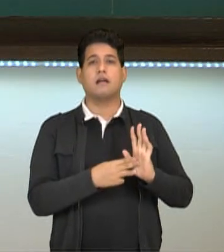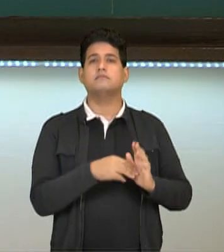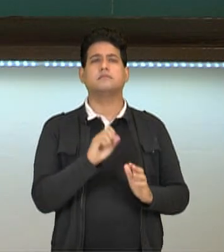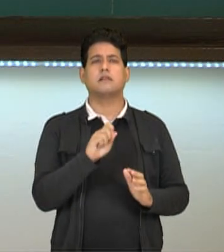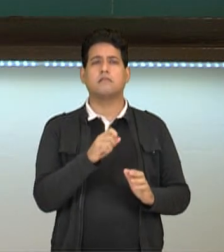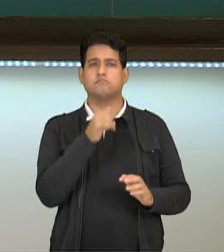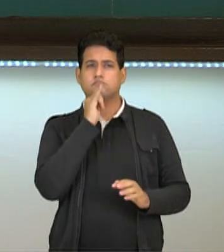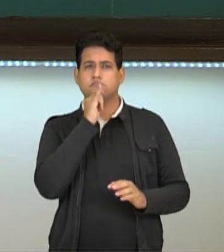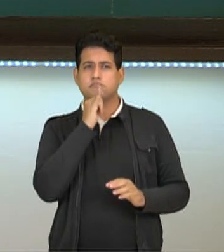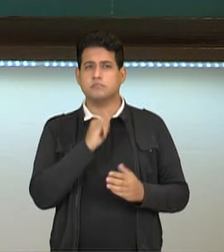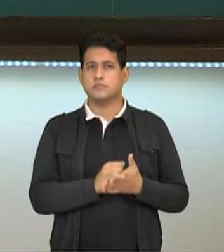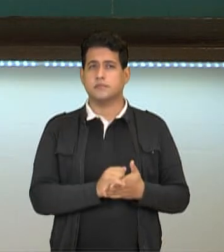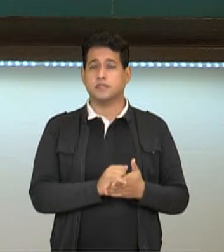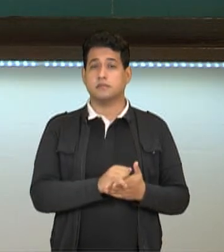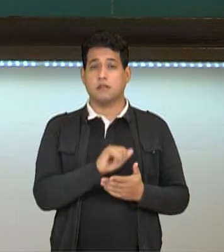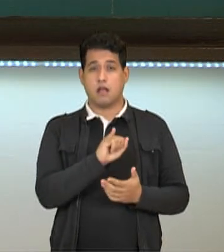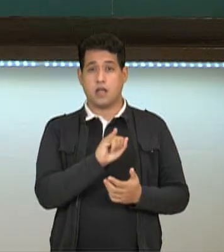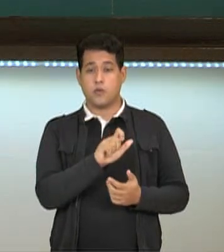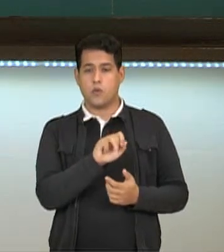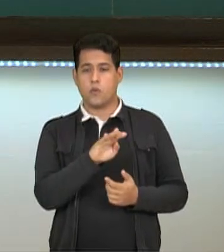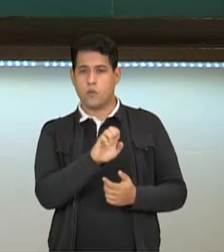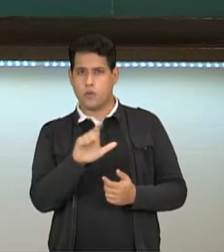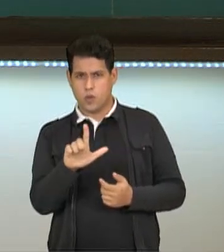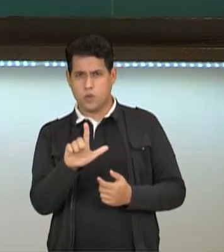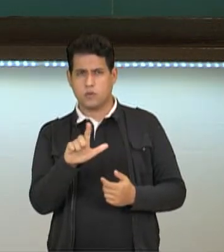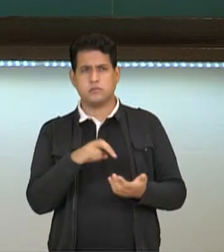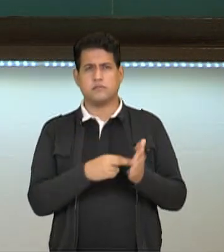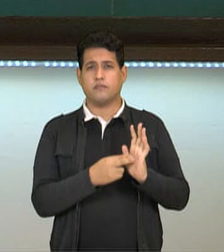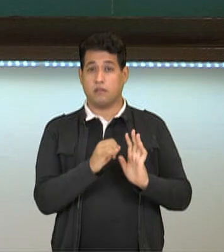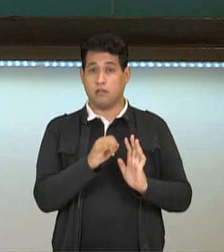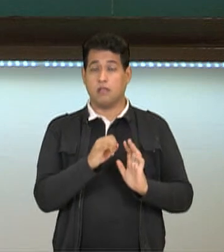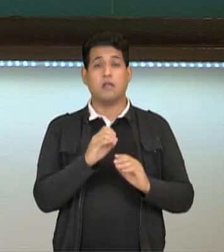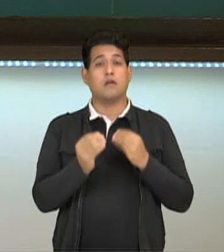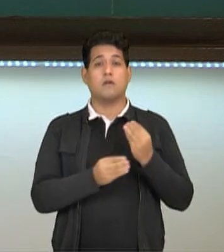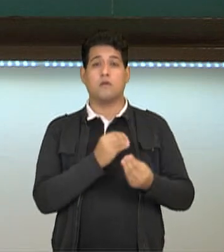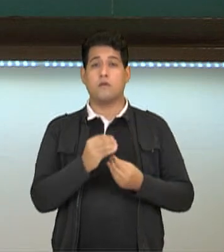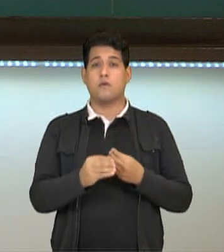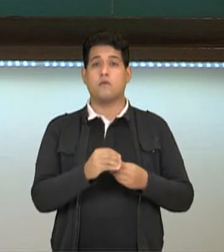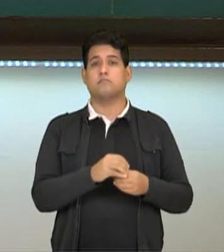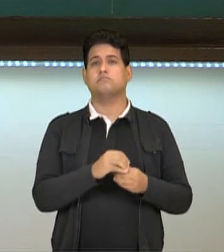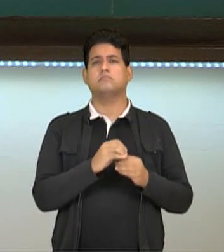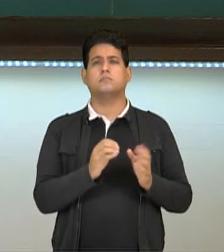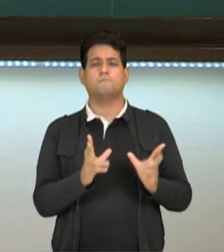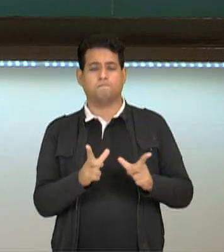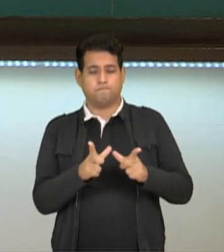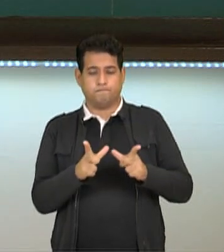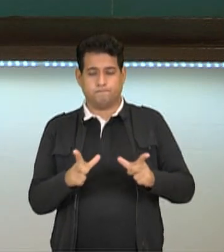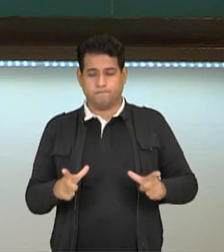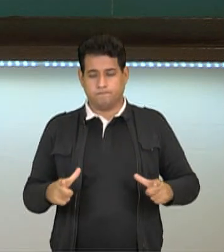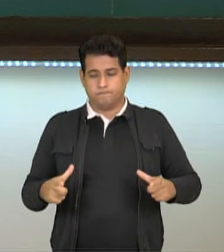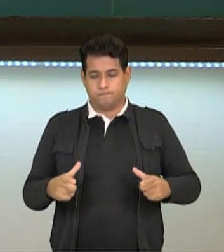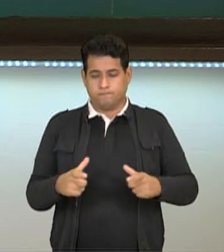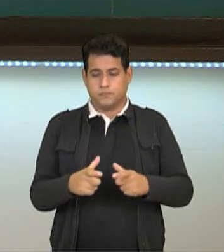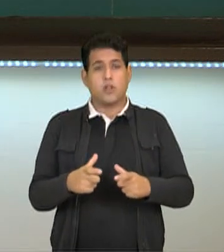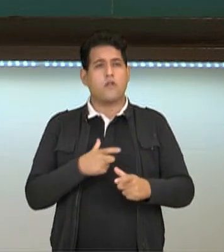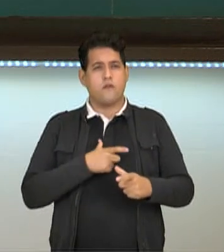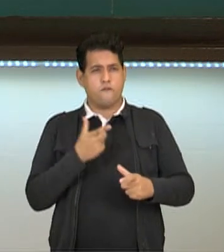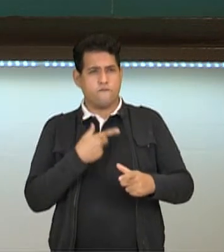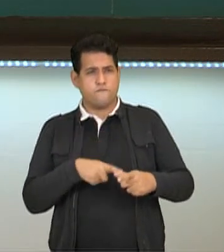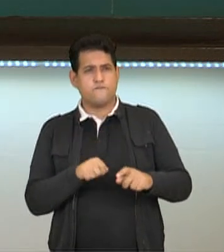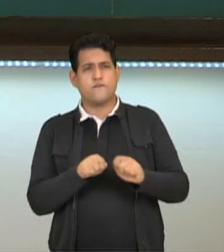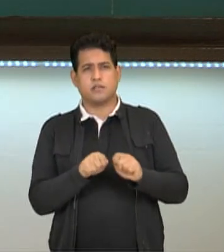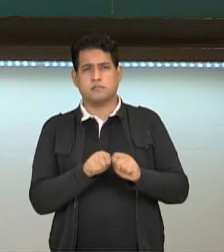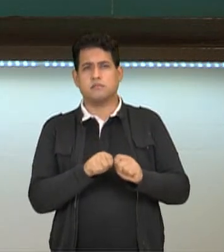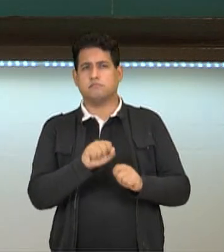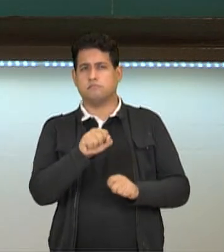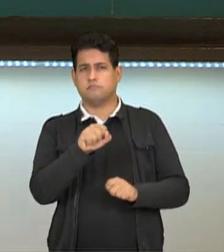Então, aqui a gente foi do I will para o I'll de forma estendida para a forma curta. Eu vou fazer um